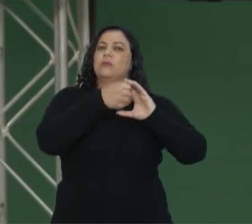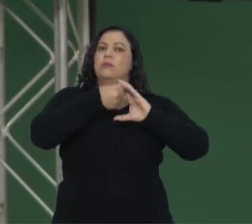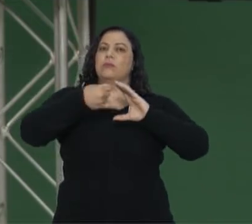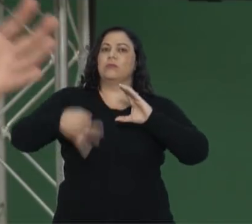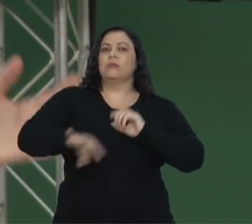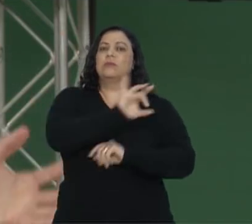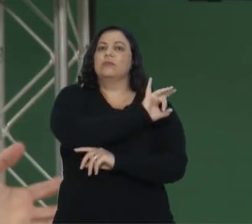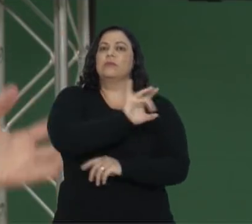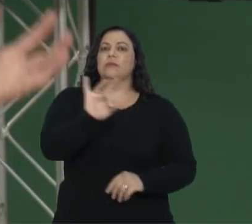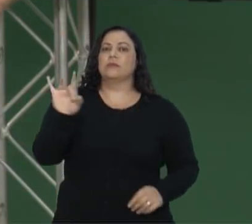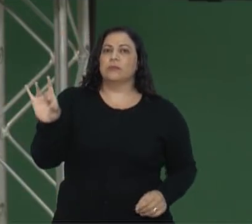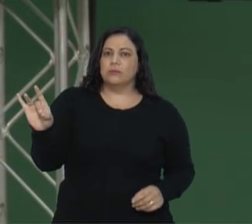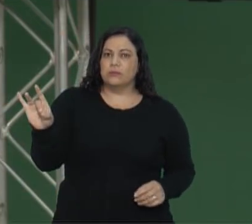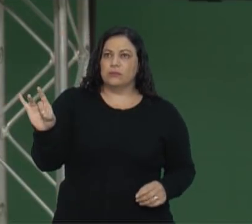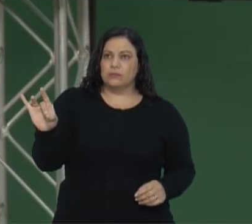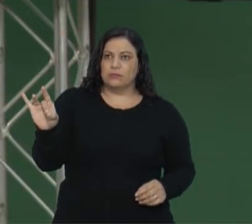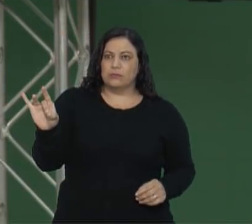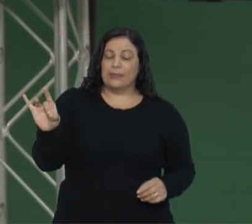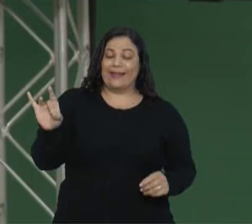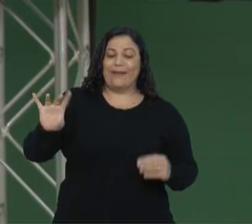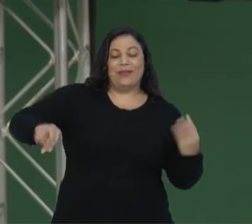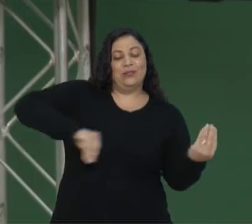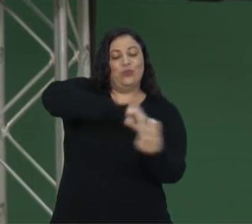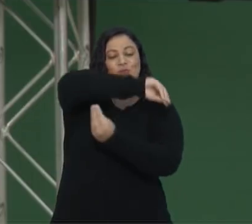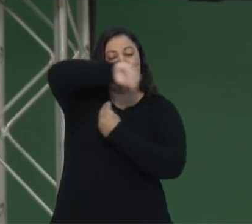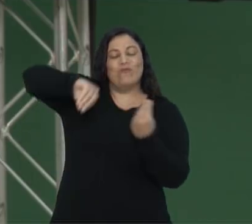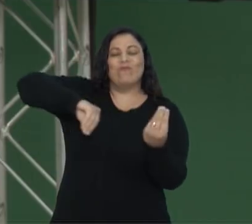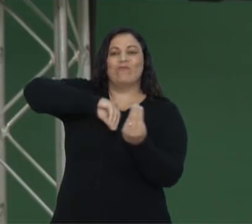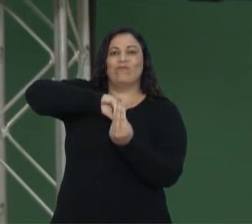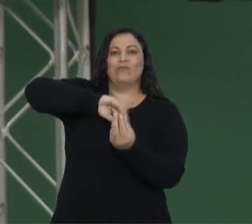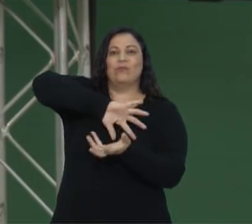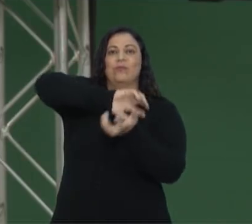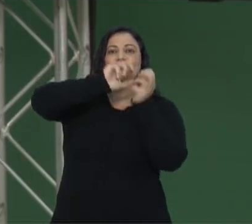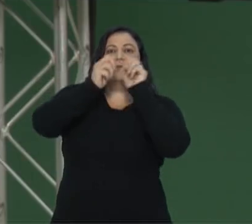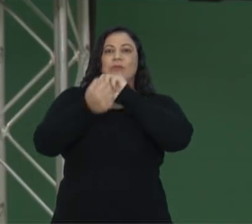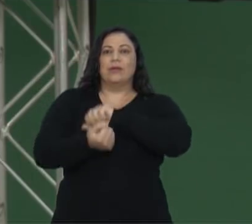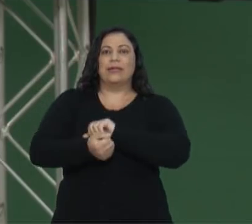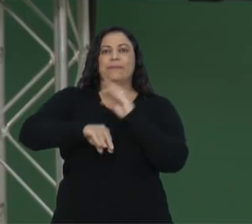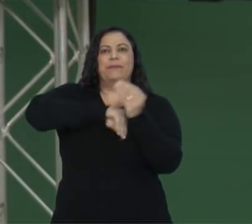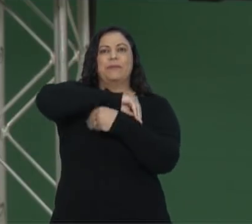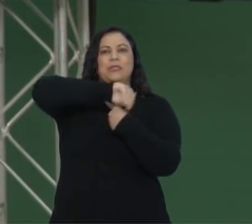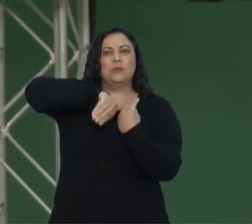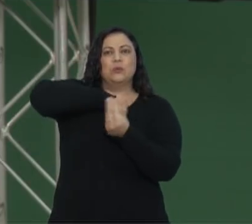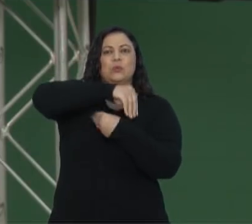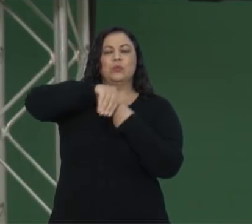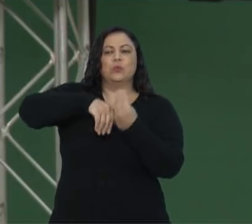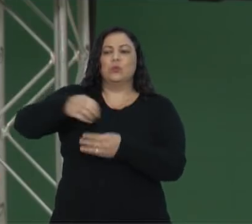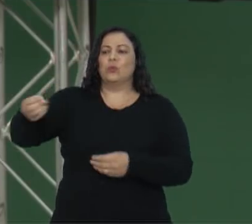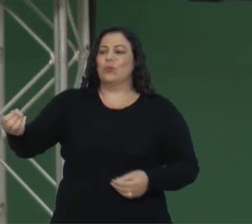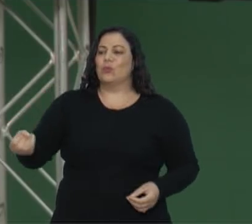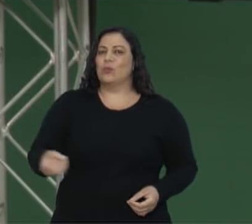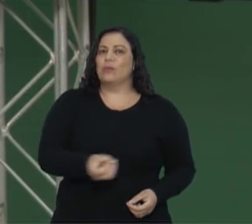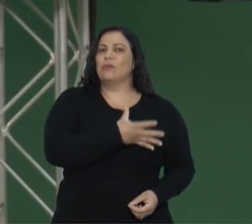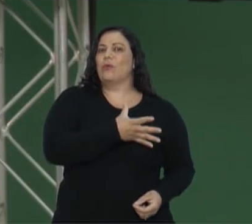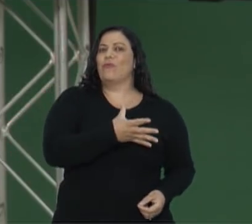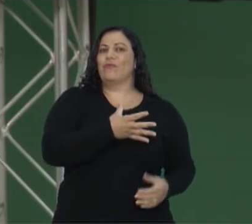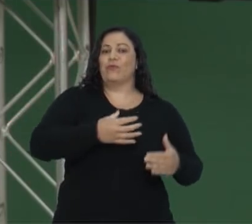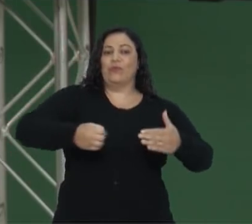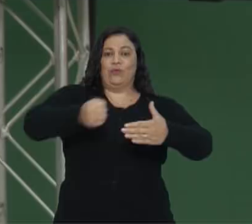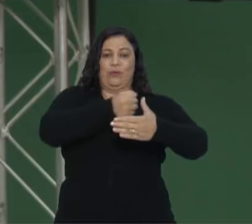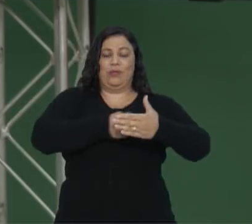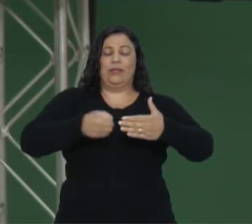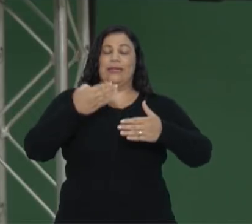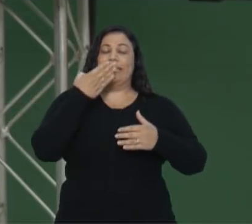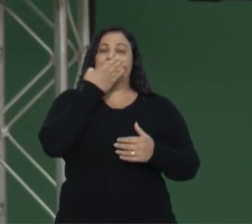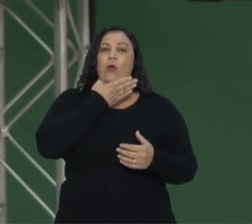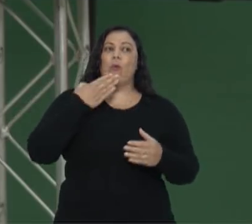suas propriedades. Porém, quando eu misturo eles, eu vou produzir algo novo, que é o meu bolo. Vamos ver o